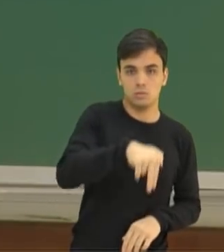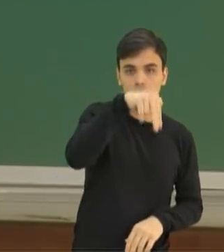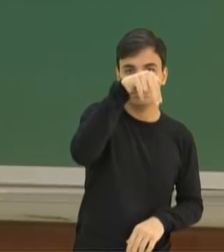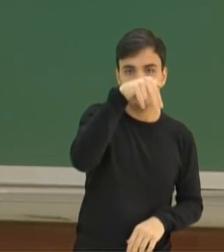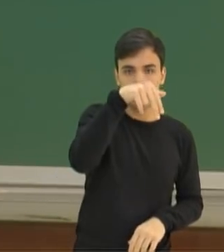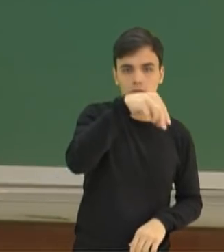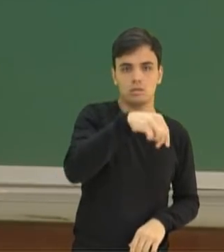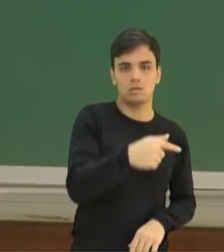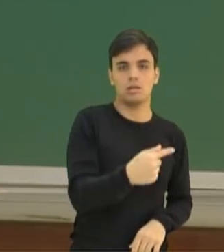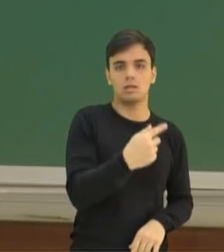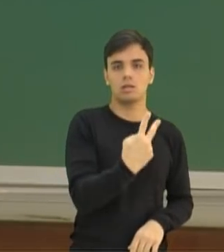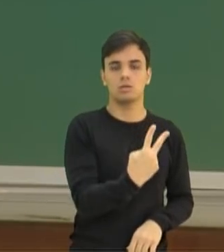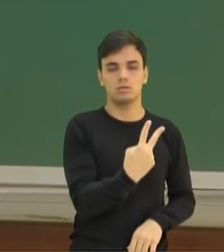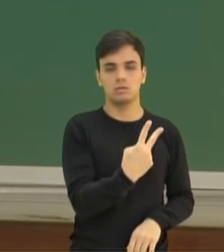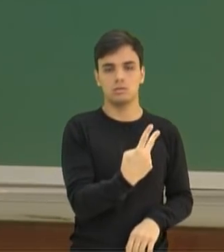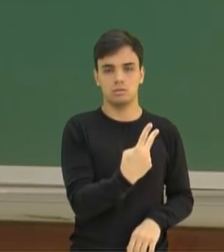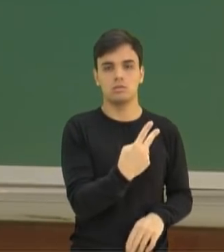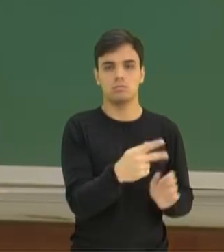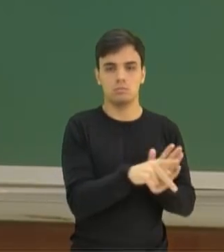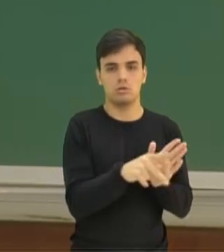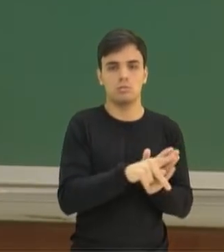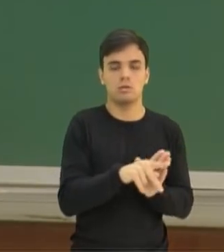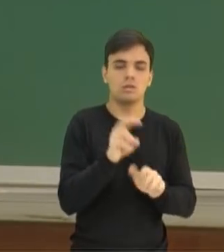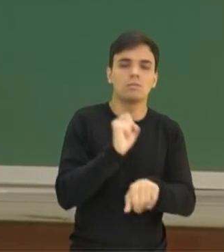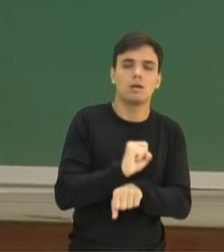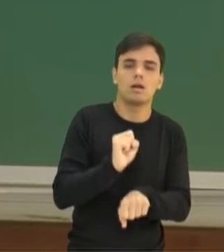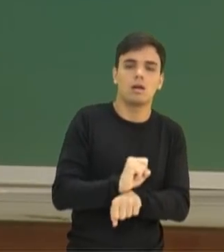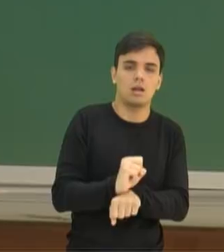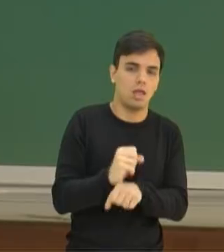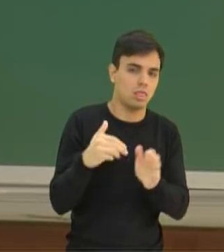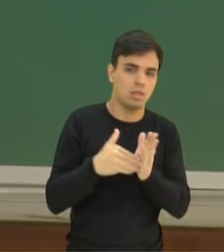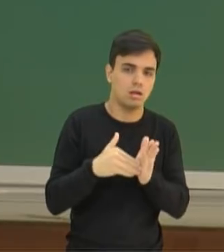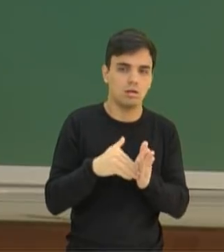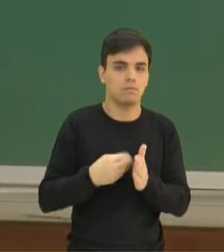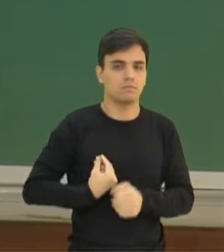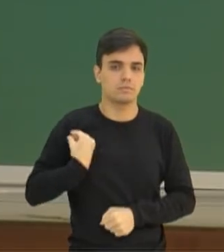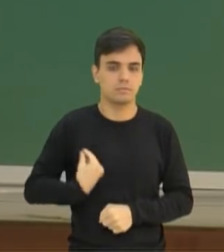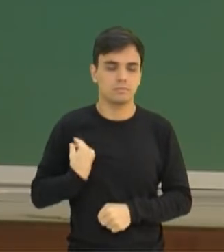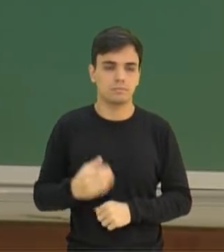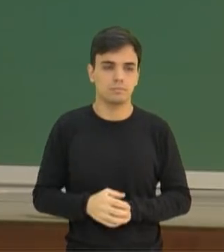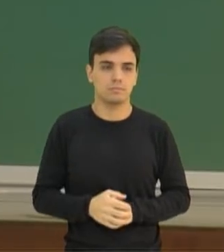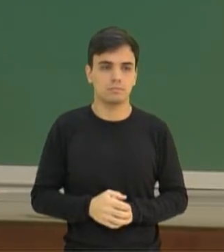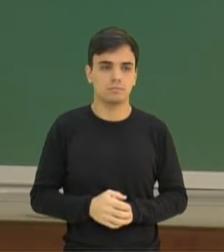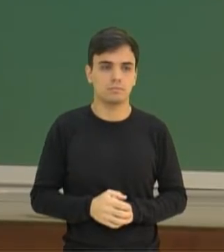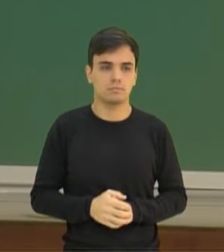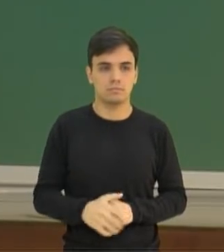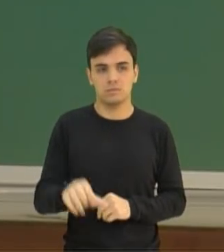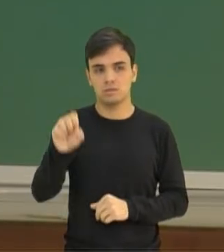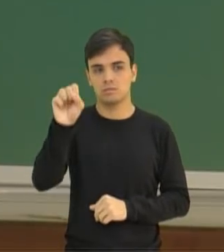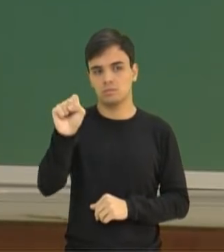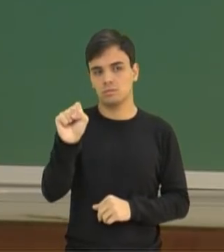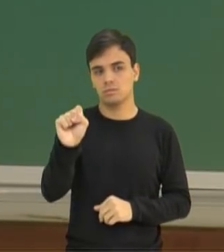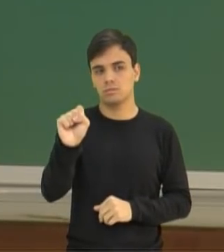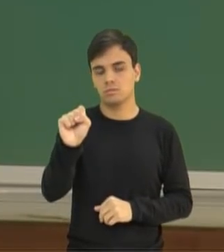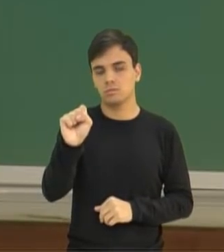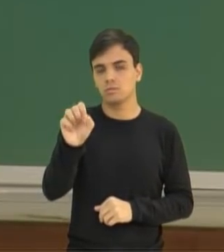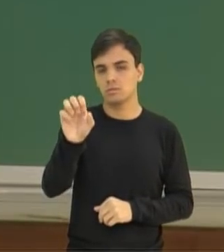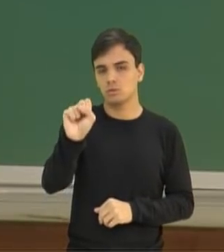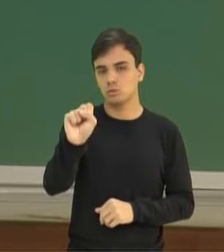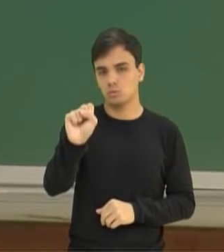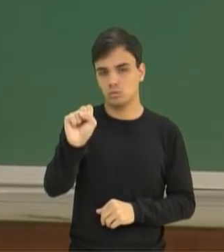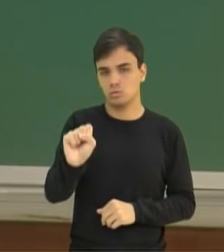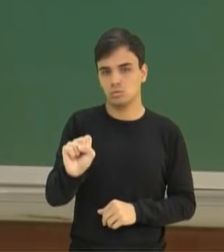anos é a média ali de expectativa de vida. Olha lá a região Sudeste, é 77 anos, a região Sul é